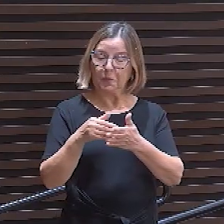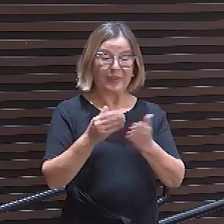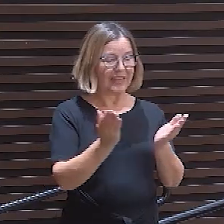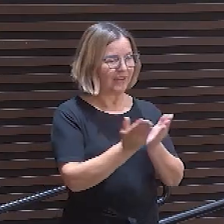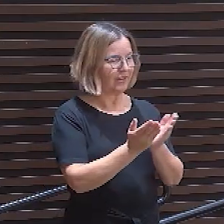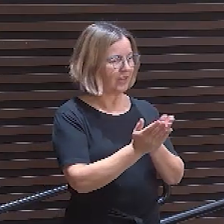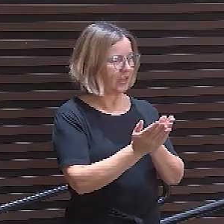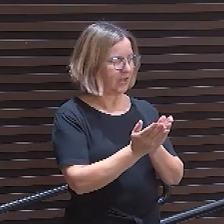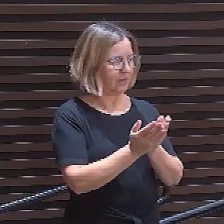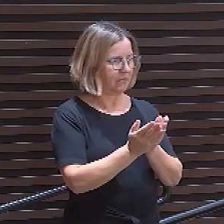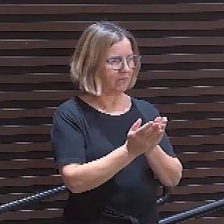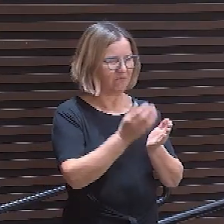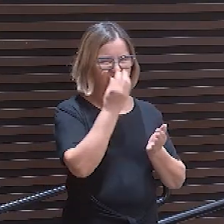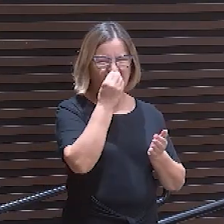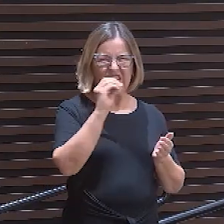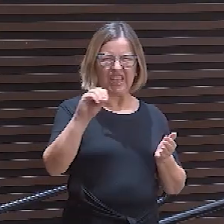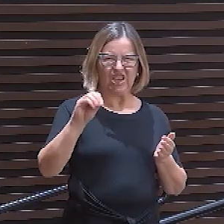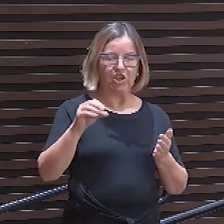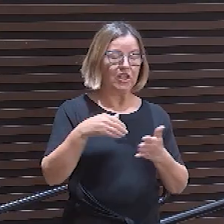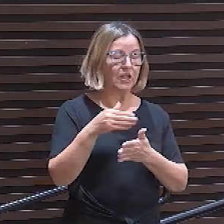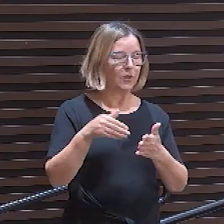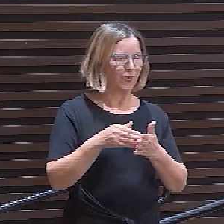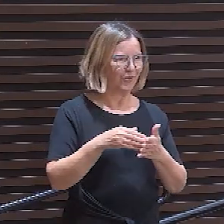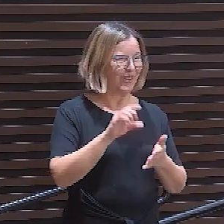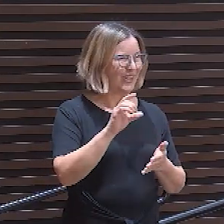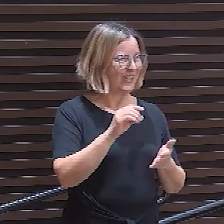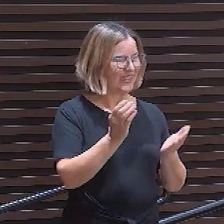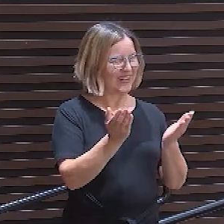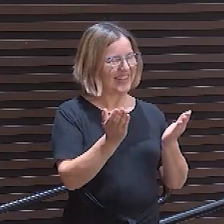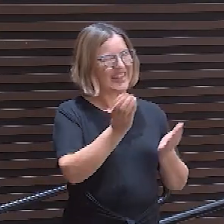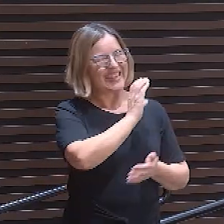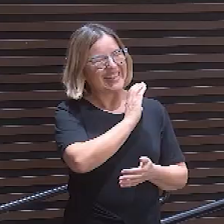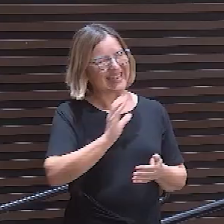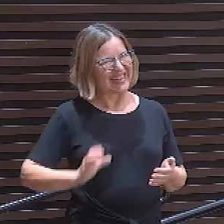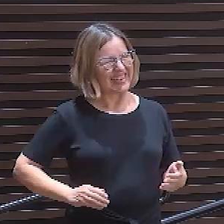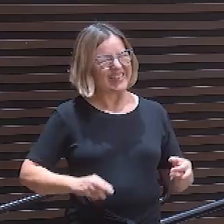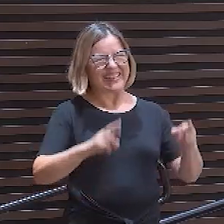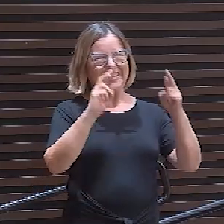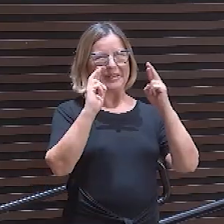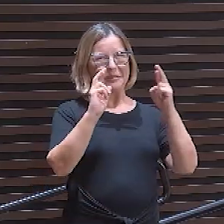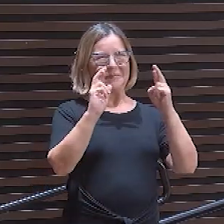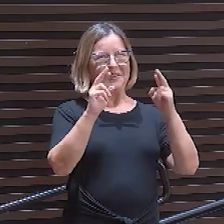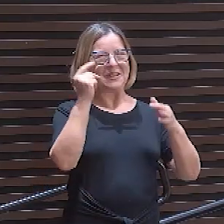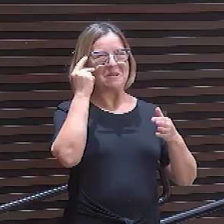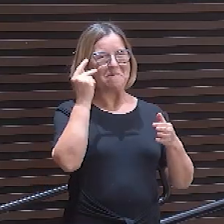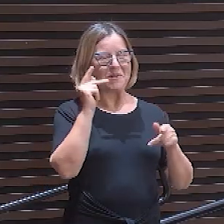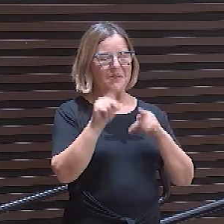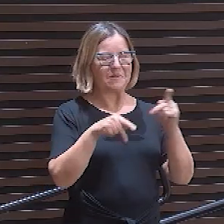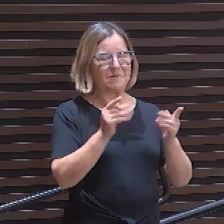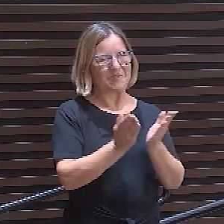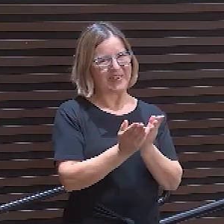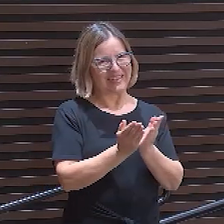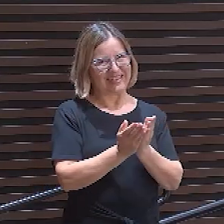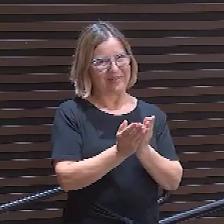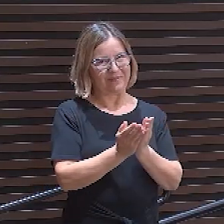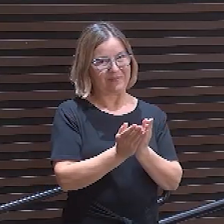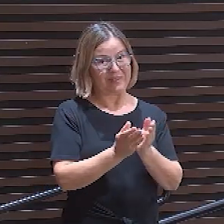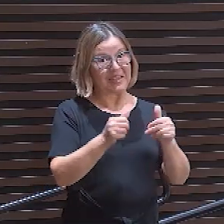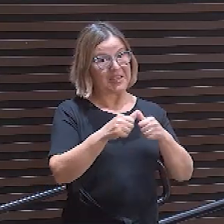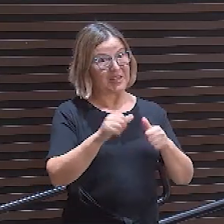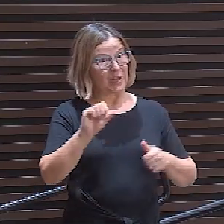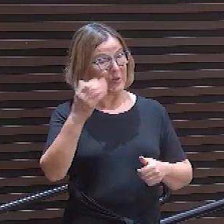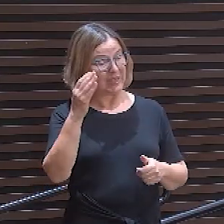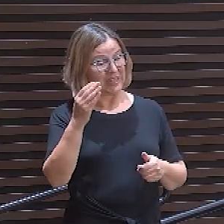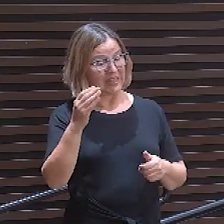Cristo é a esperança para o cristianismo. E é isso que está acontecendo no mundo hoje. O cristianismo